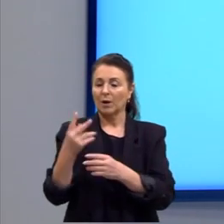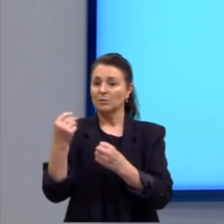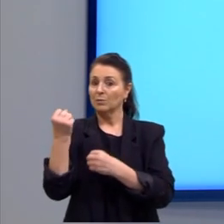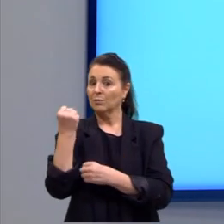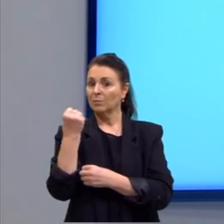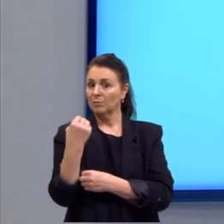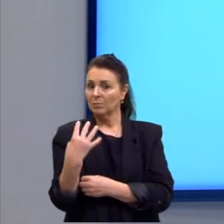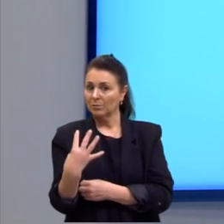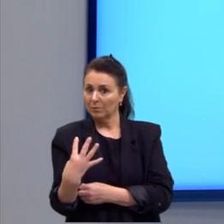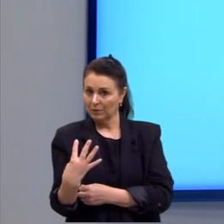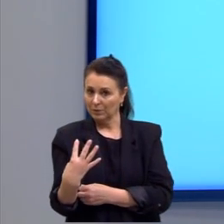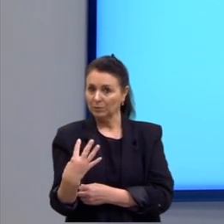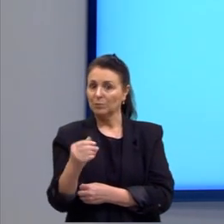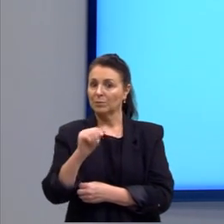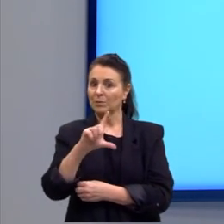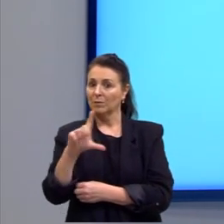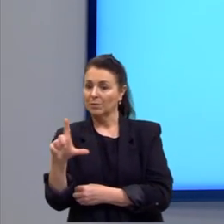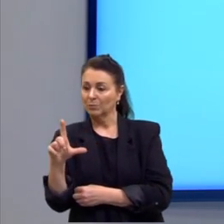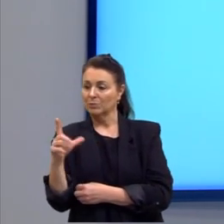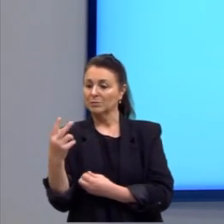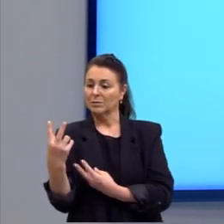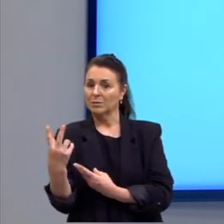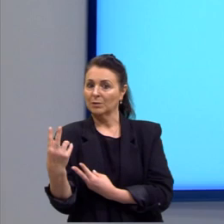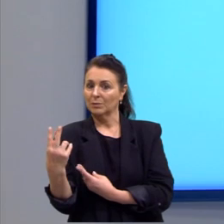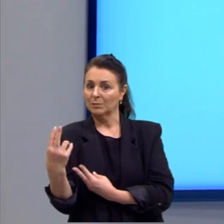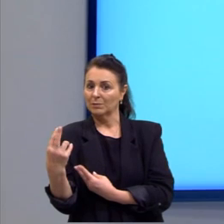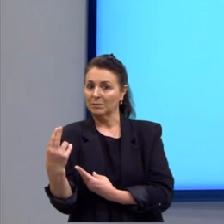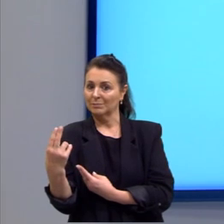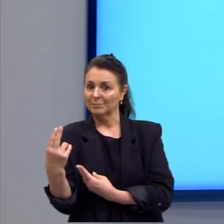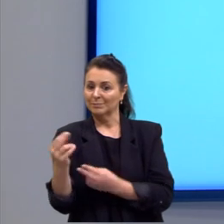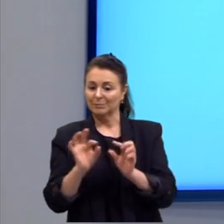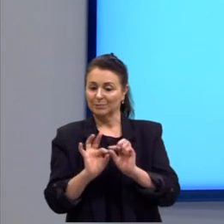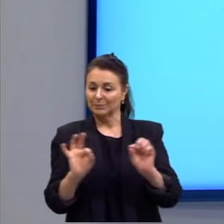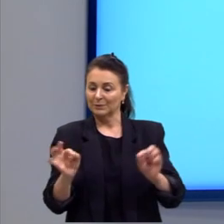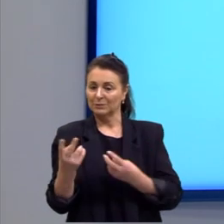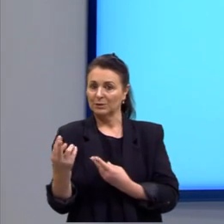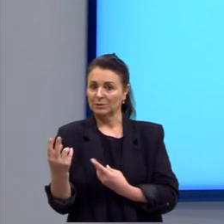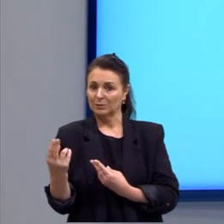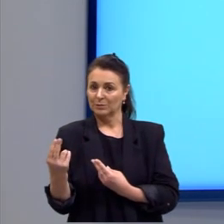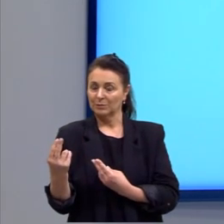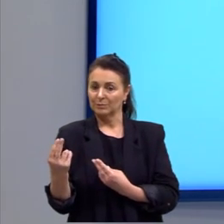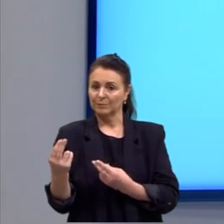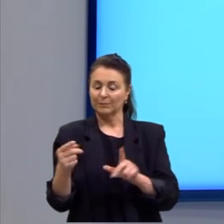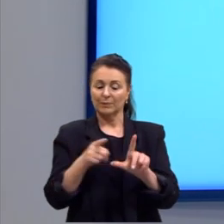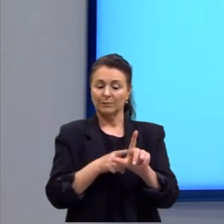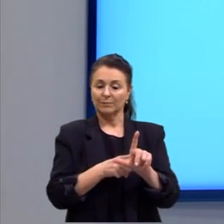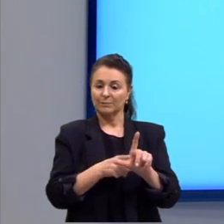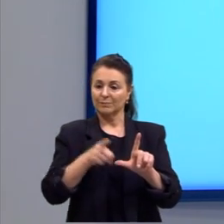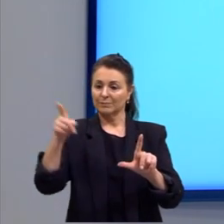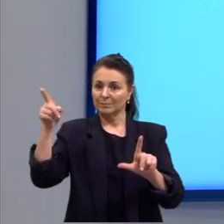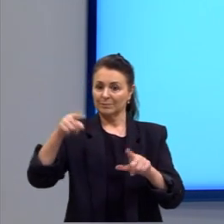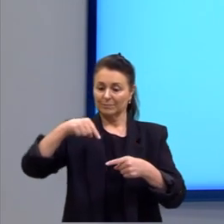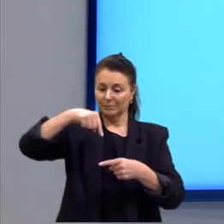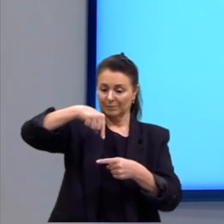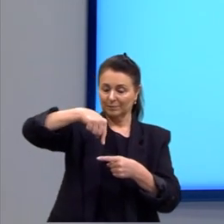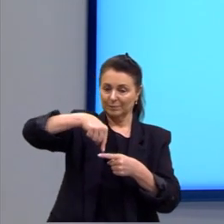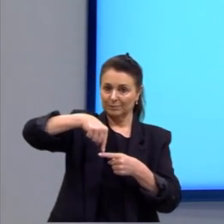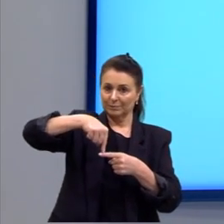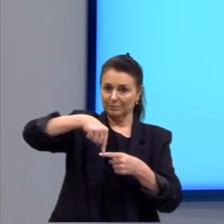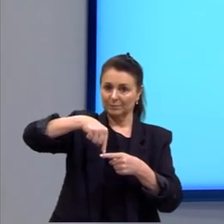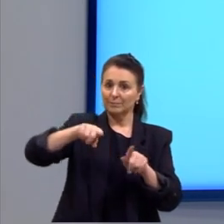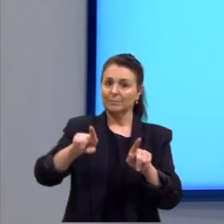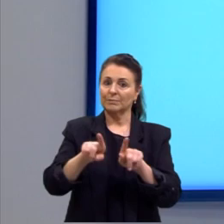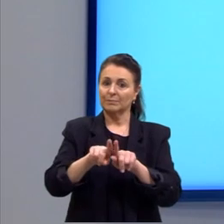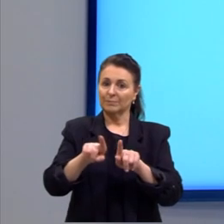quatro lados congruentes então quatro lados de mesma medida as diagonais são perpendiculares entre si